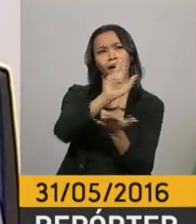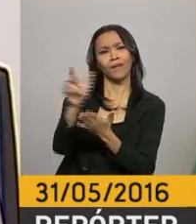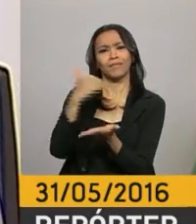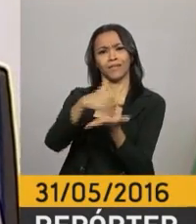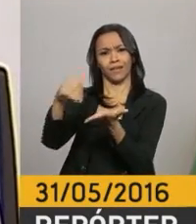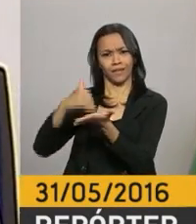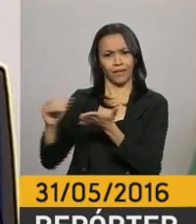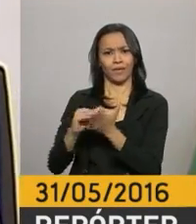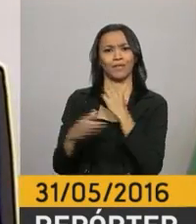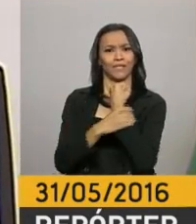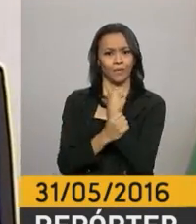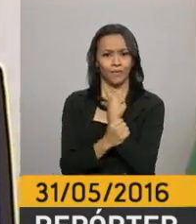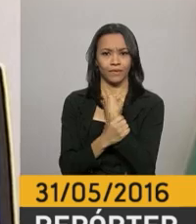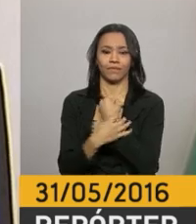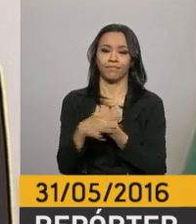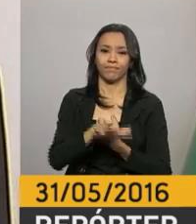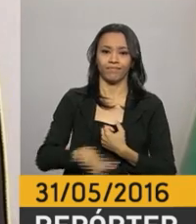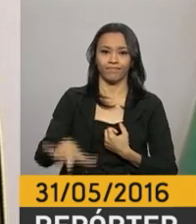Pública dos estados.